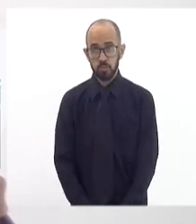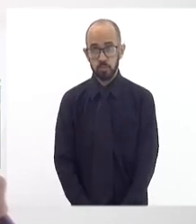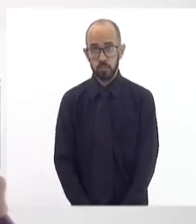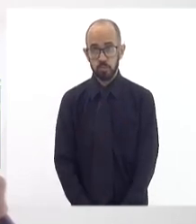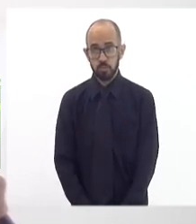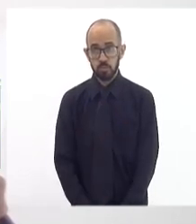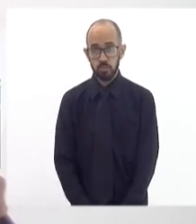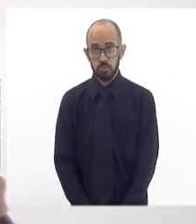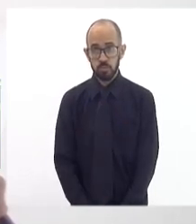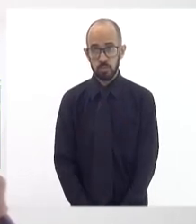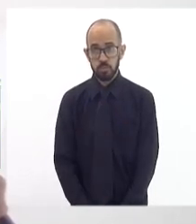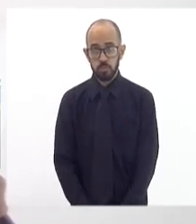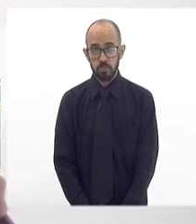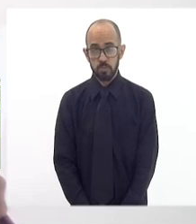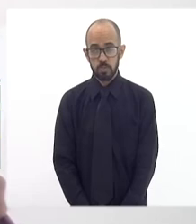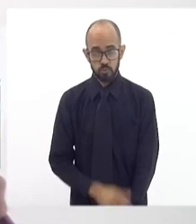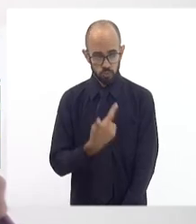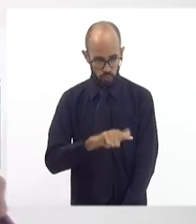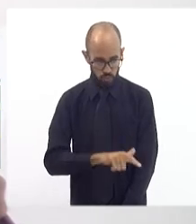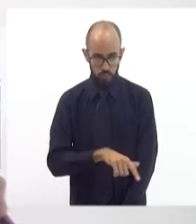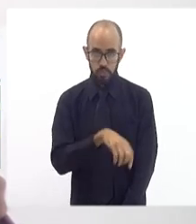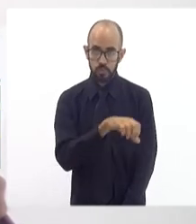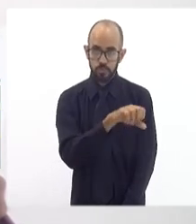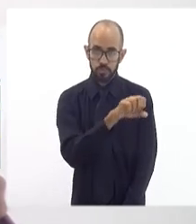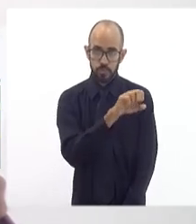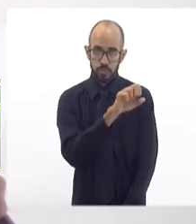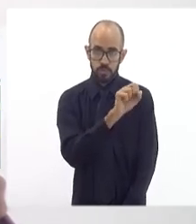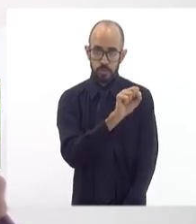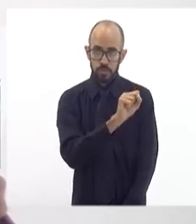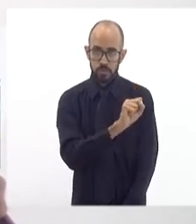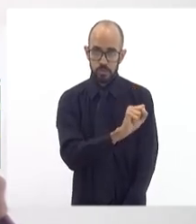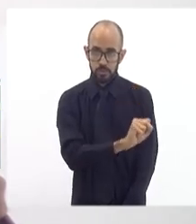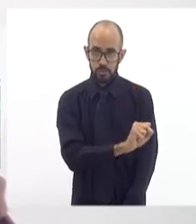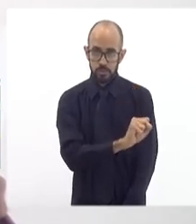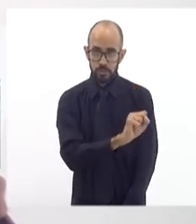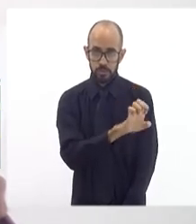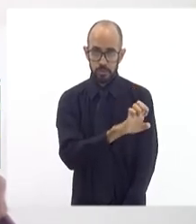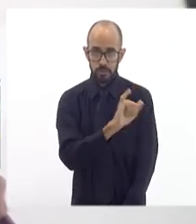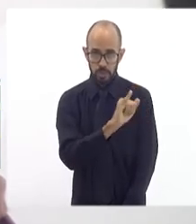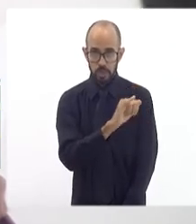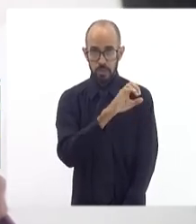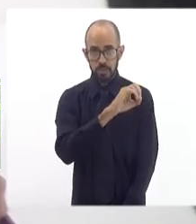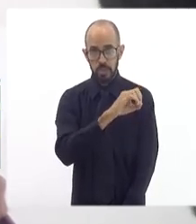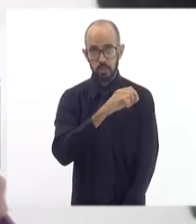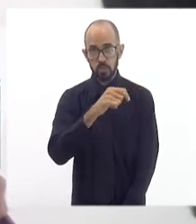a repetir vamos lá 66 segundo processo da